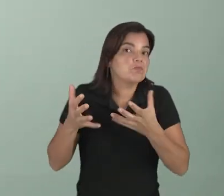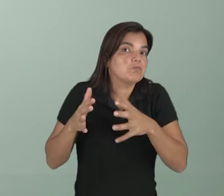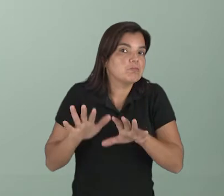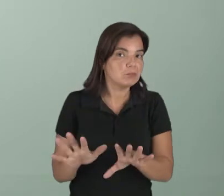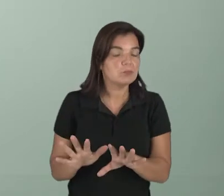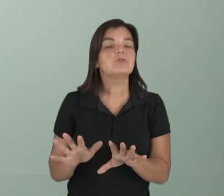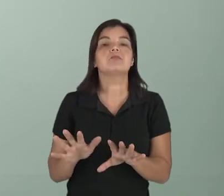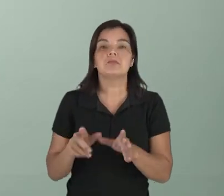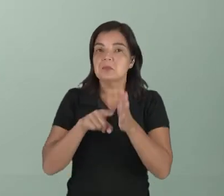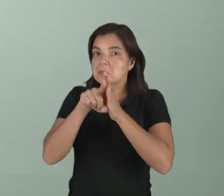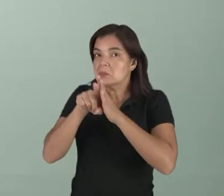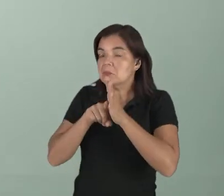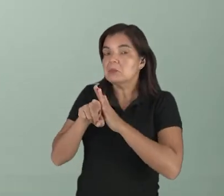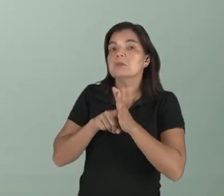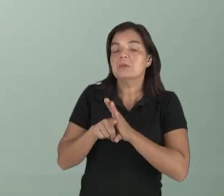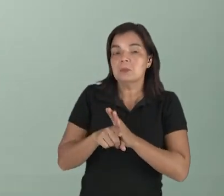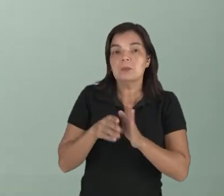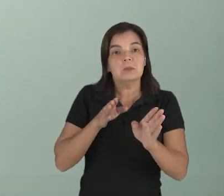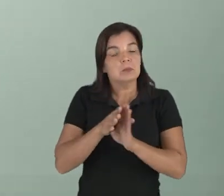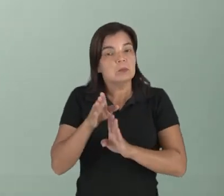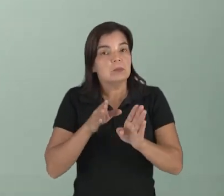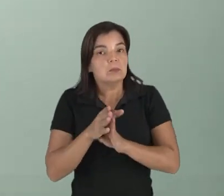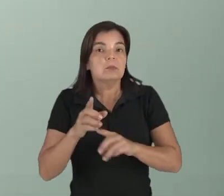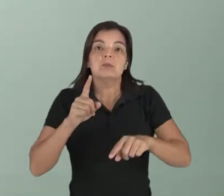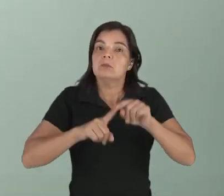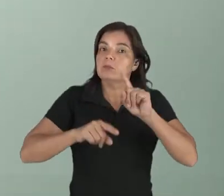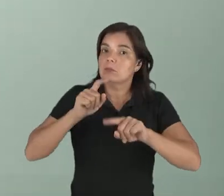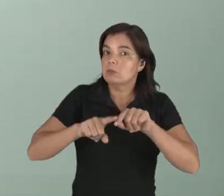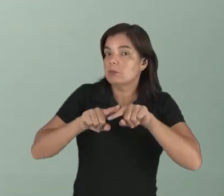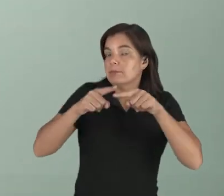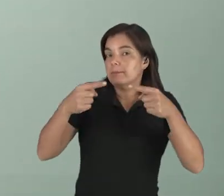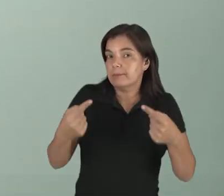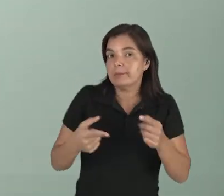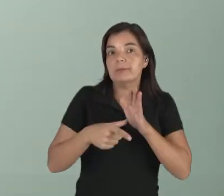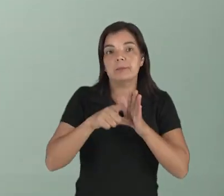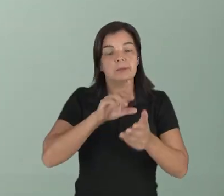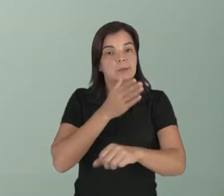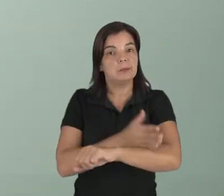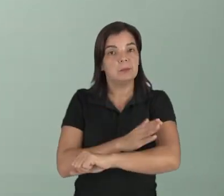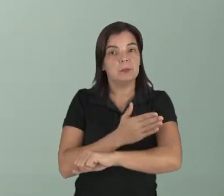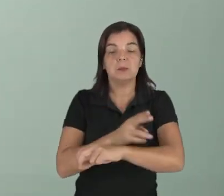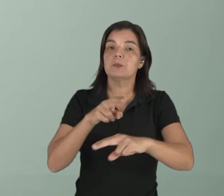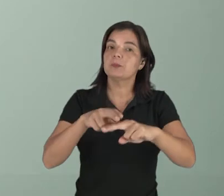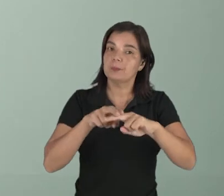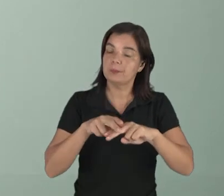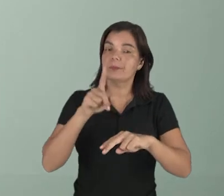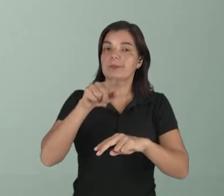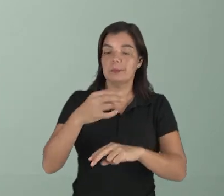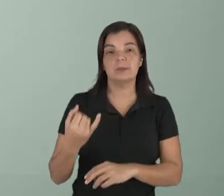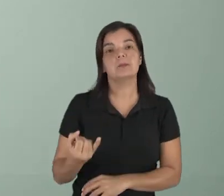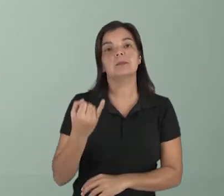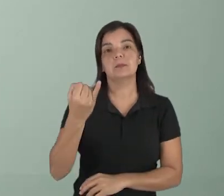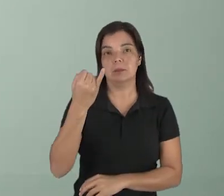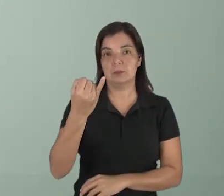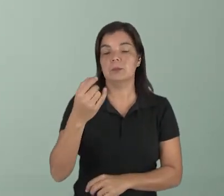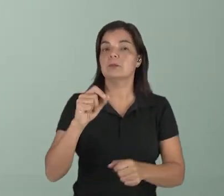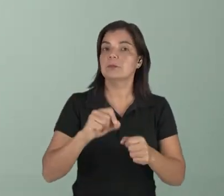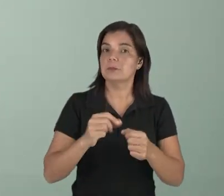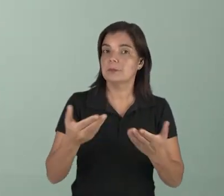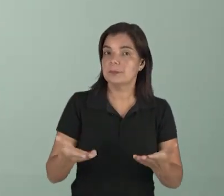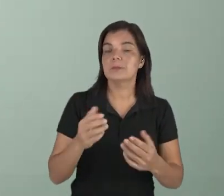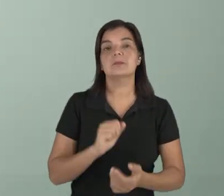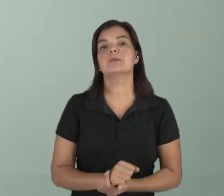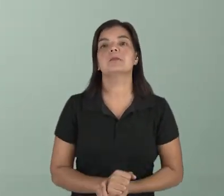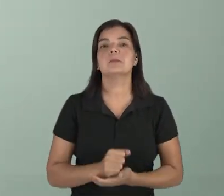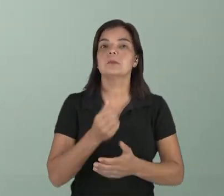sobre as recomendações, equipamentos e tudo mais antes de praticar. Por isso que é muito importante que a gente faça isso. E a